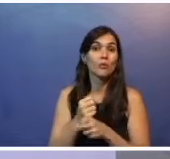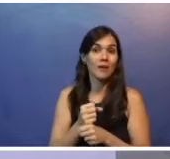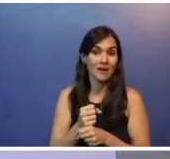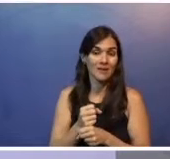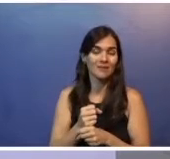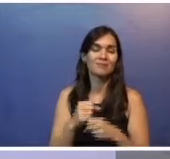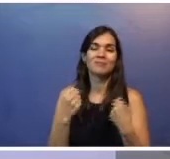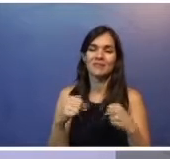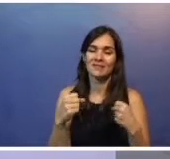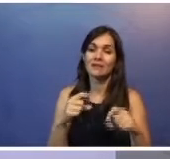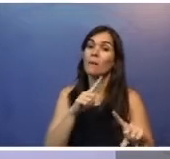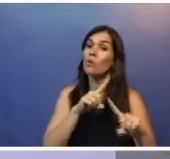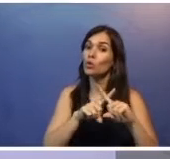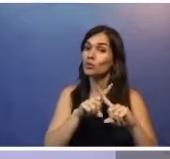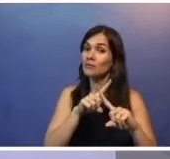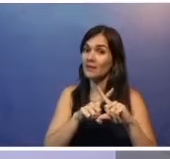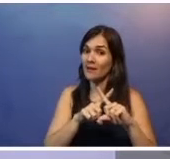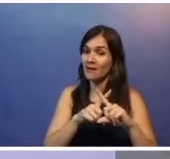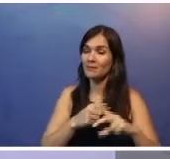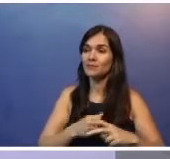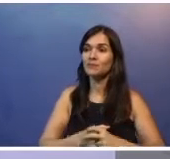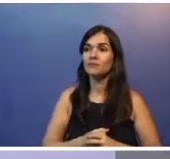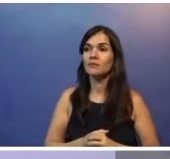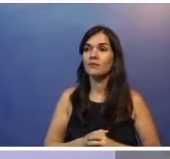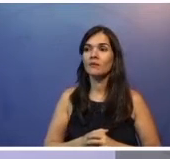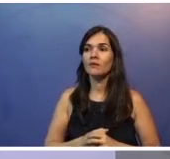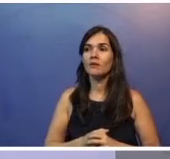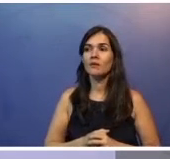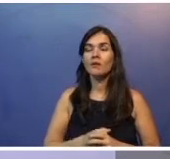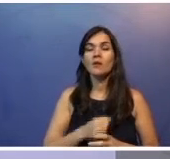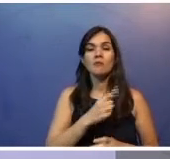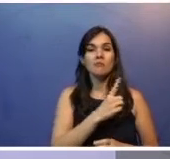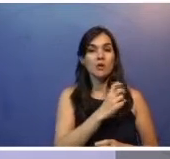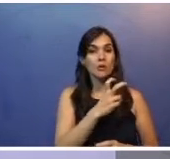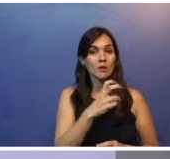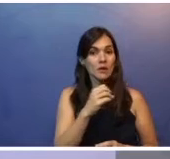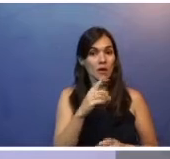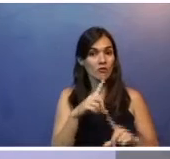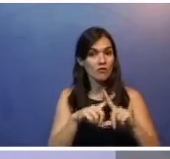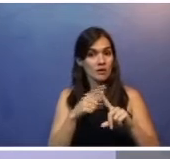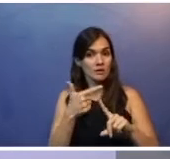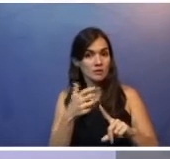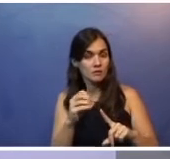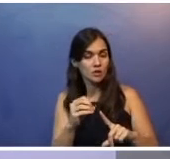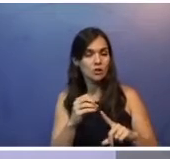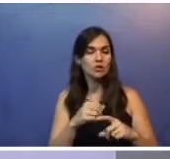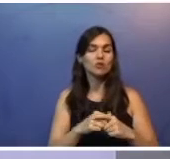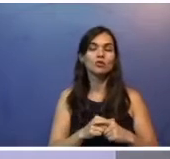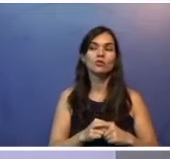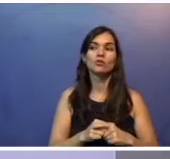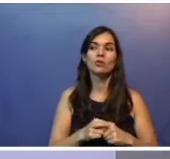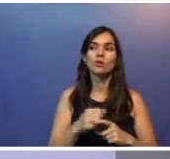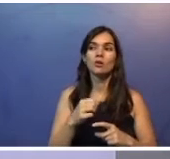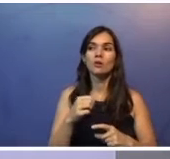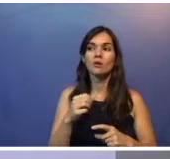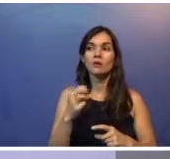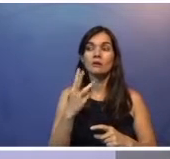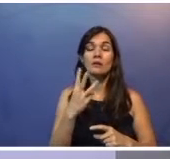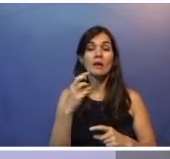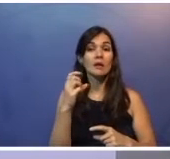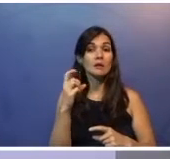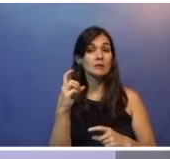fazer a conta de mesa então vai ficar 1520 2510 18 horas